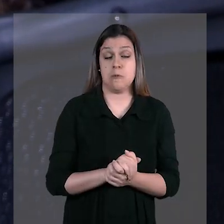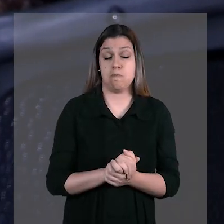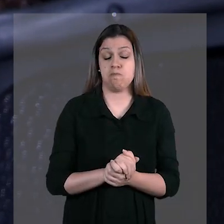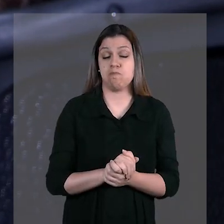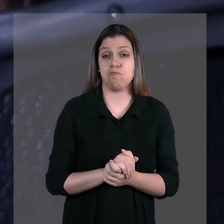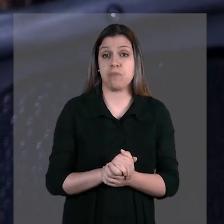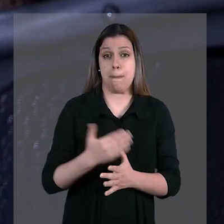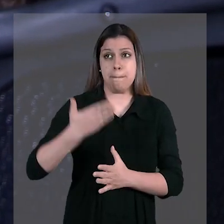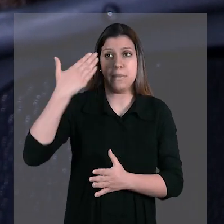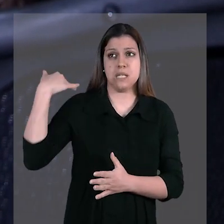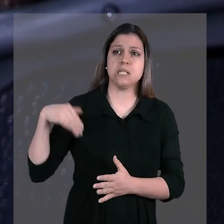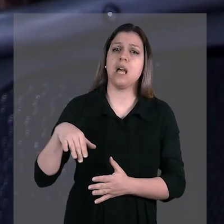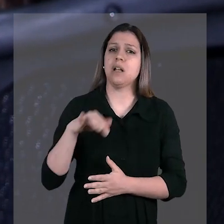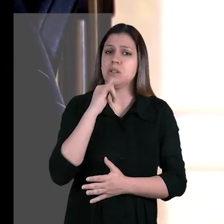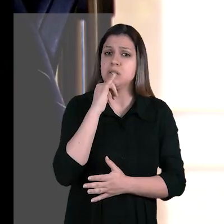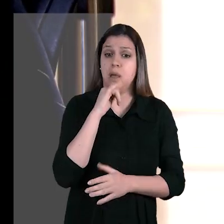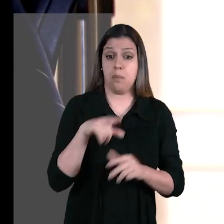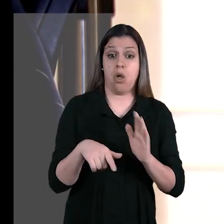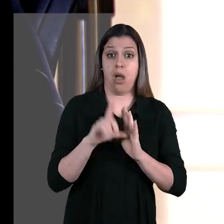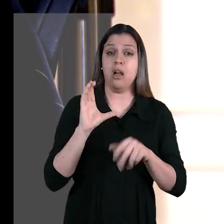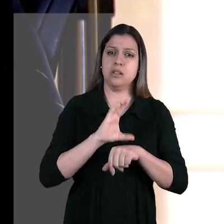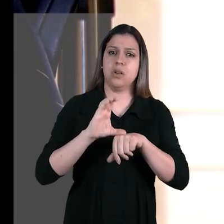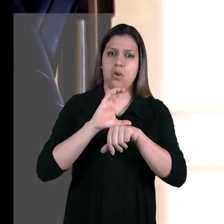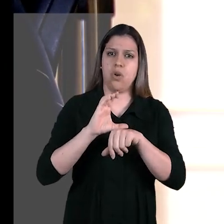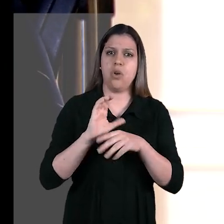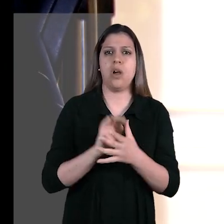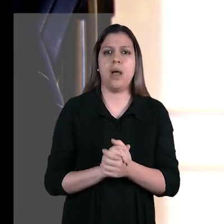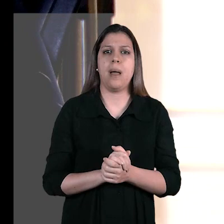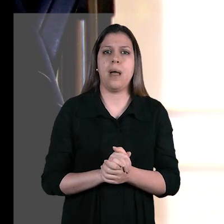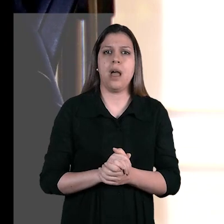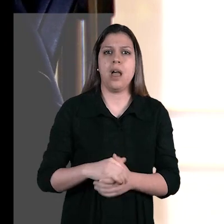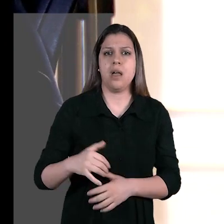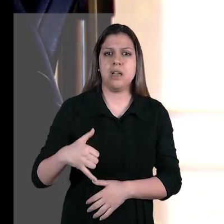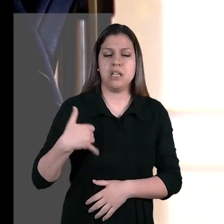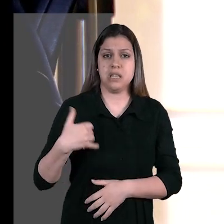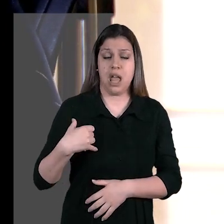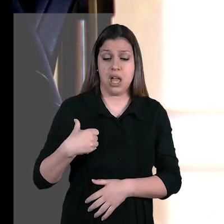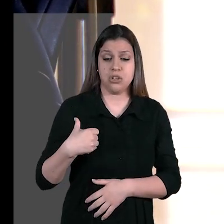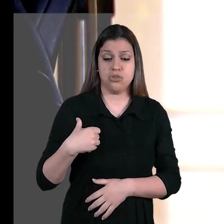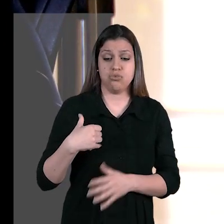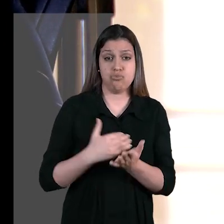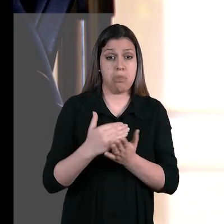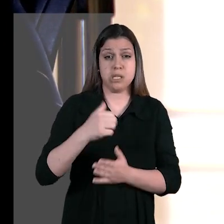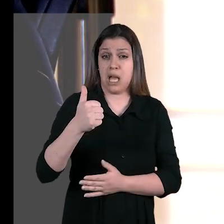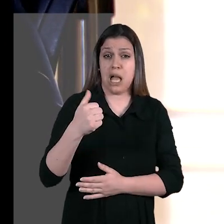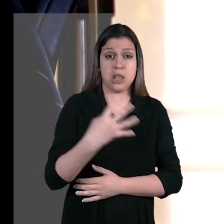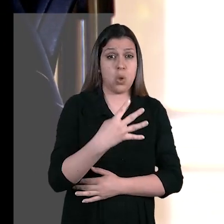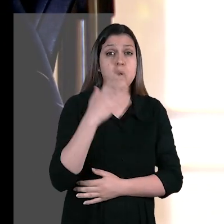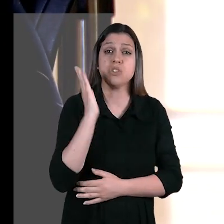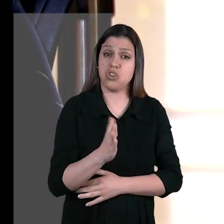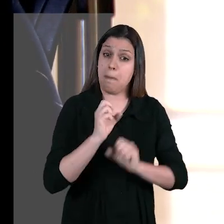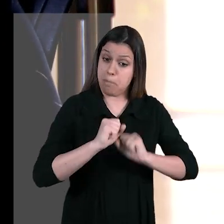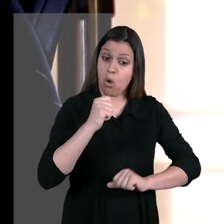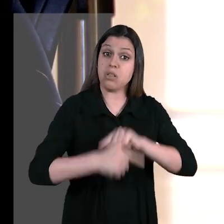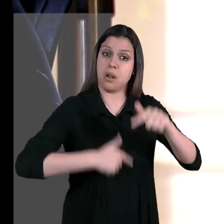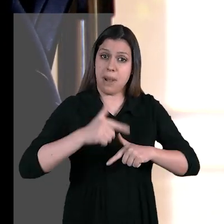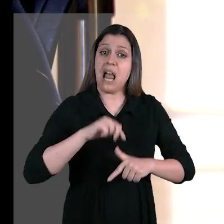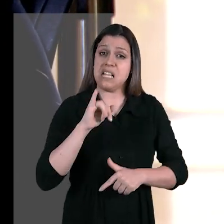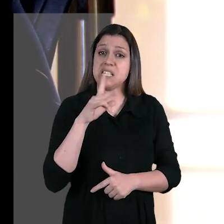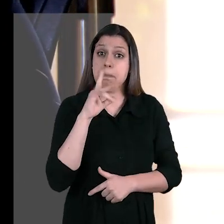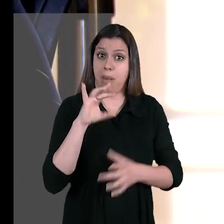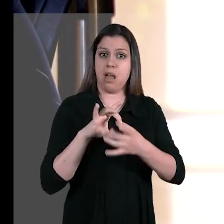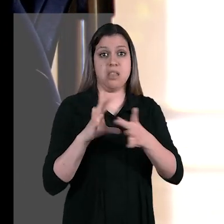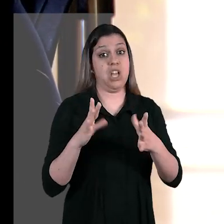prático. Antigamente, antes da Constituição, o menor poderia trabalhar a partir dos 14 anos de idade, autorizado pelos